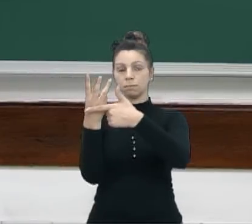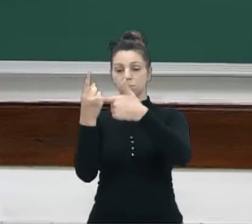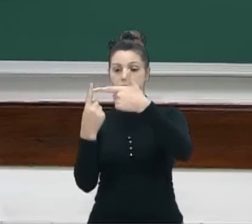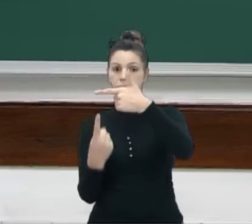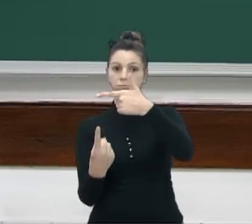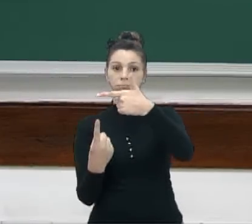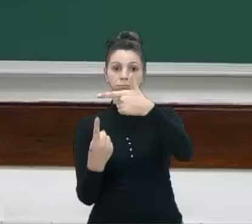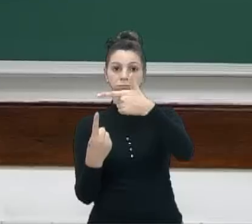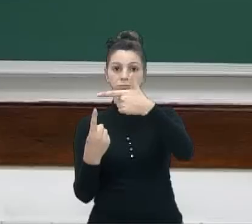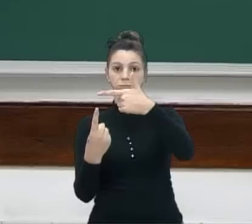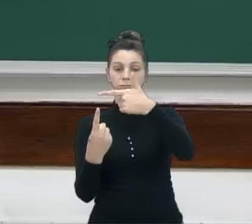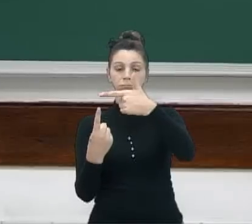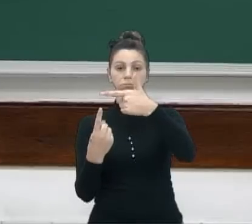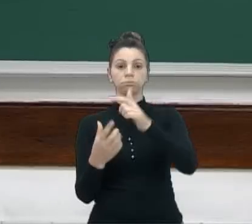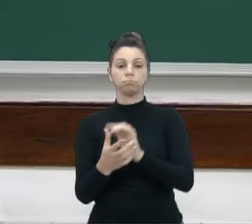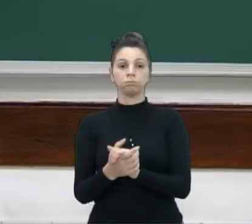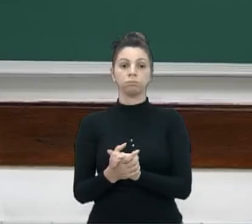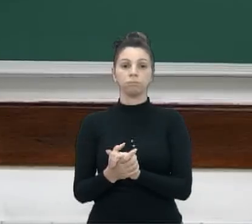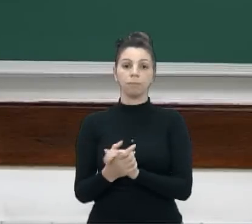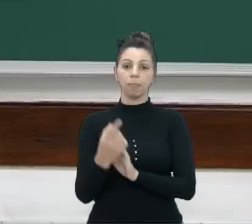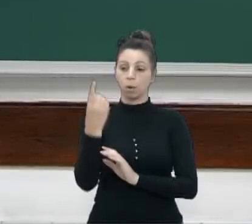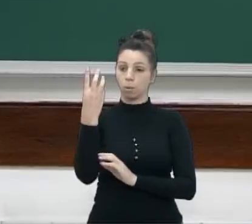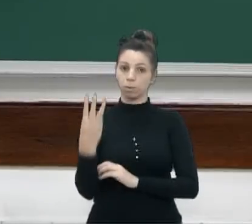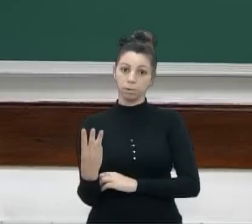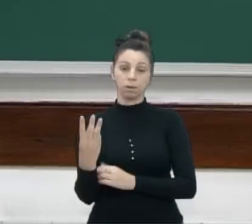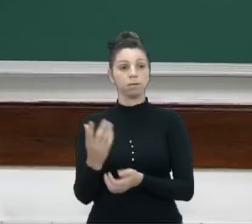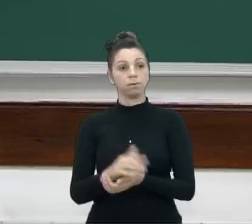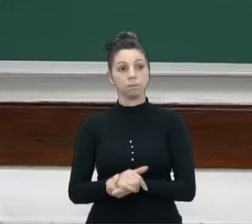Chegou. Então, quer dizer que esta fração aqui,